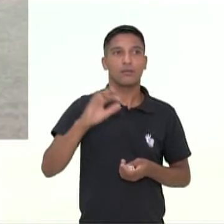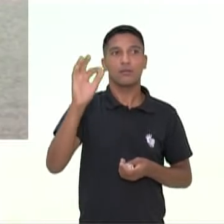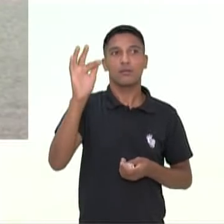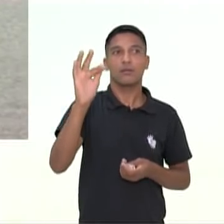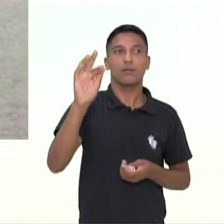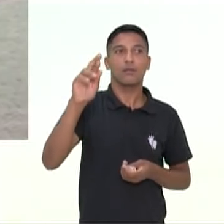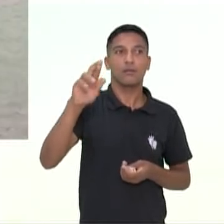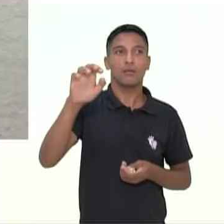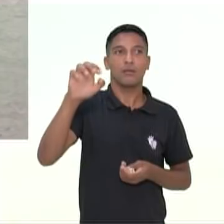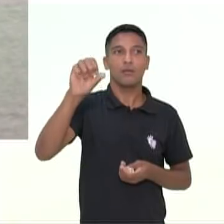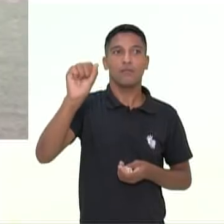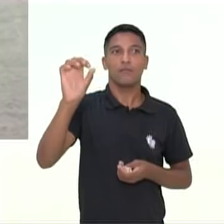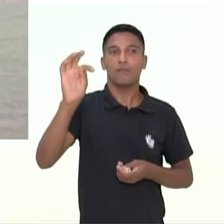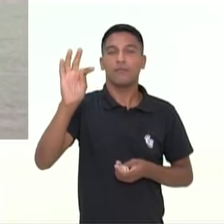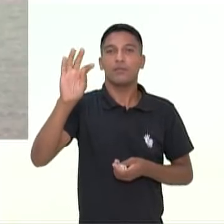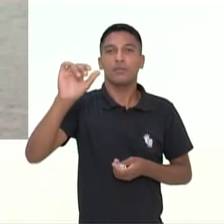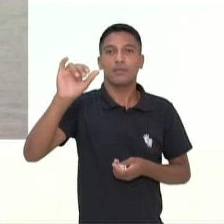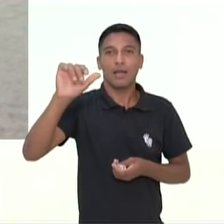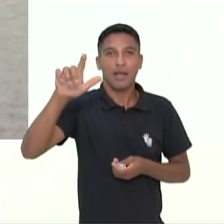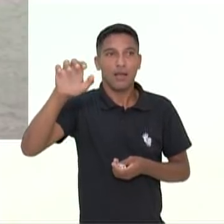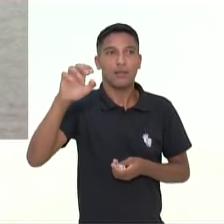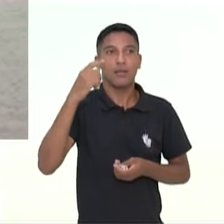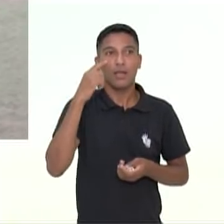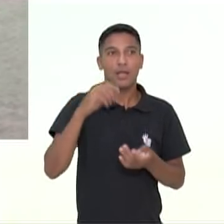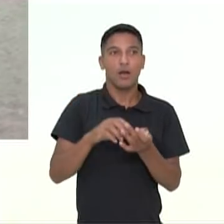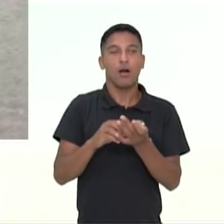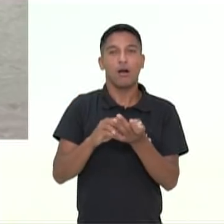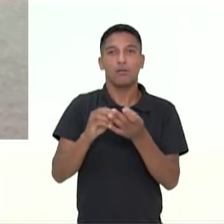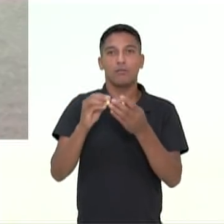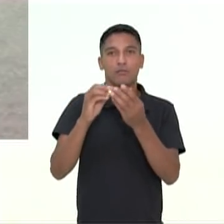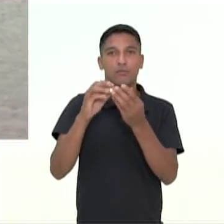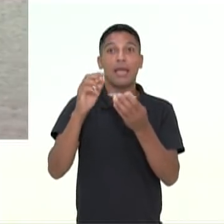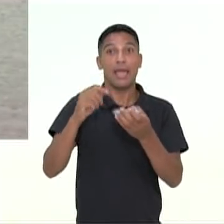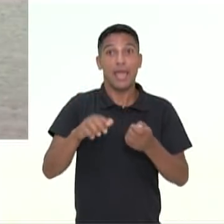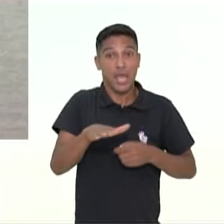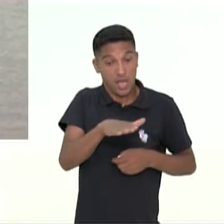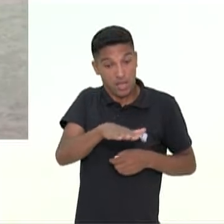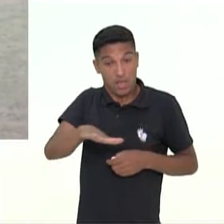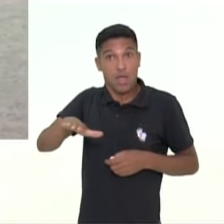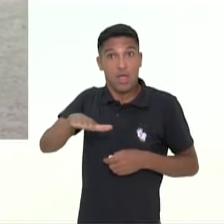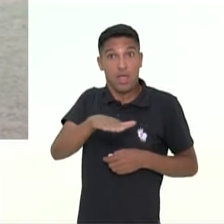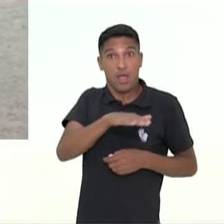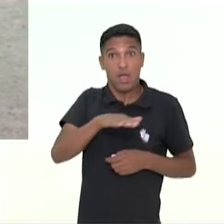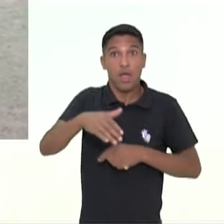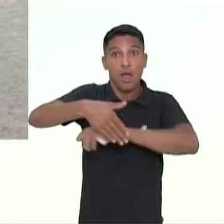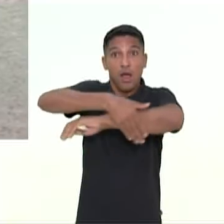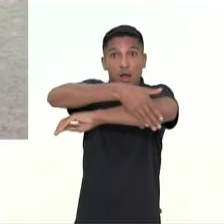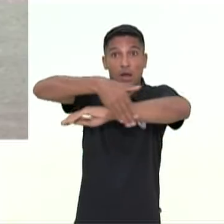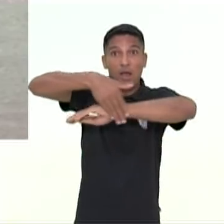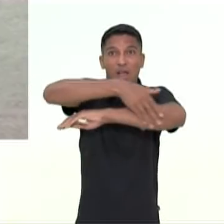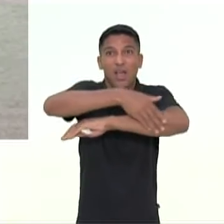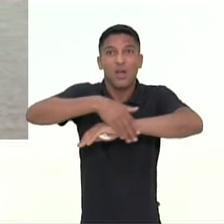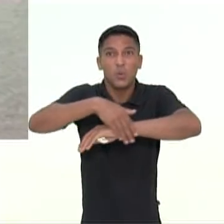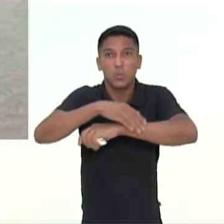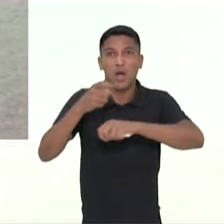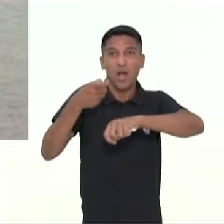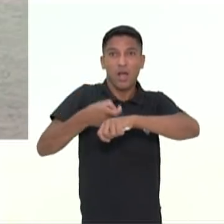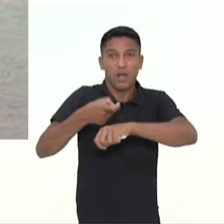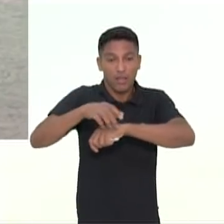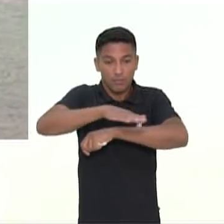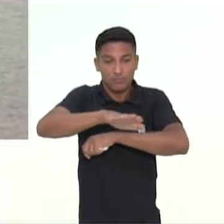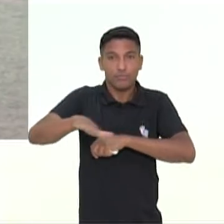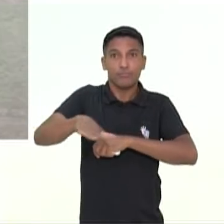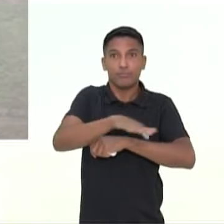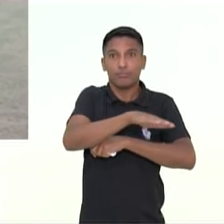as manobras feitas em sequência no chão. Então não existe uma pista específica. As manobras são